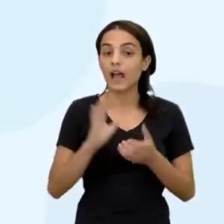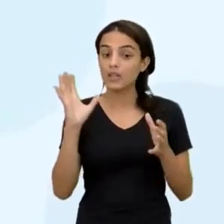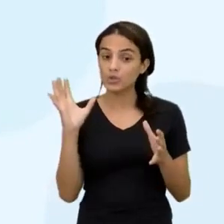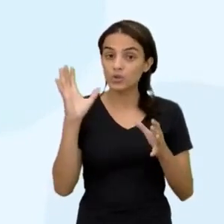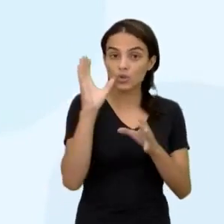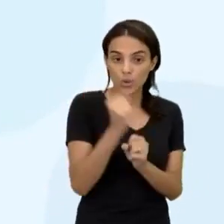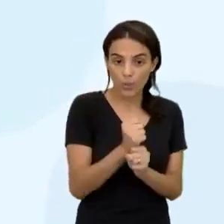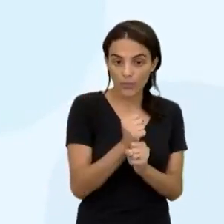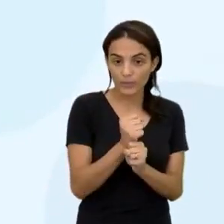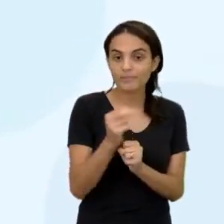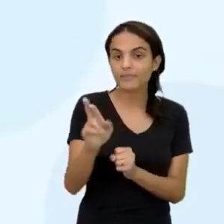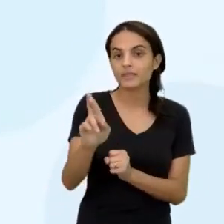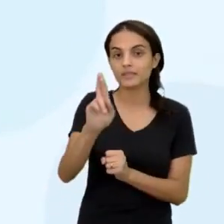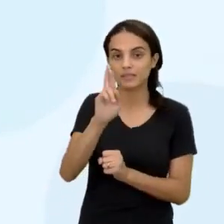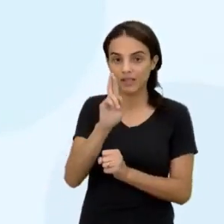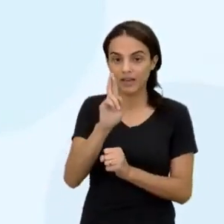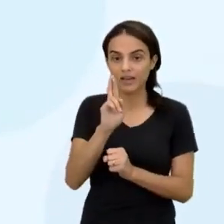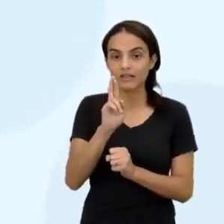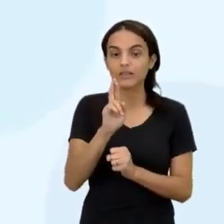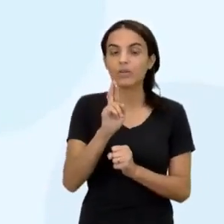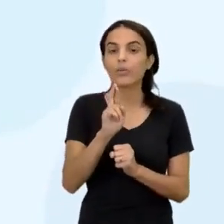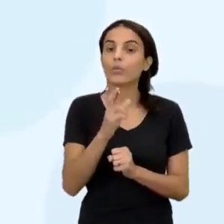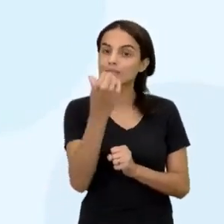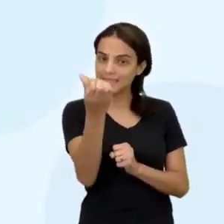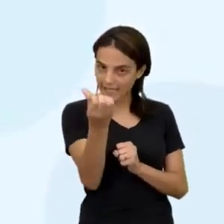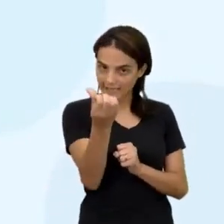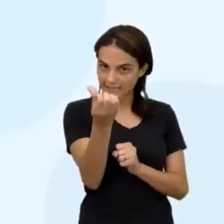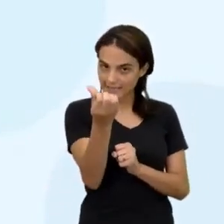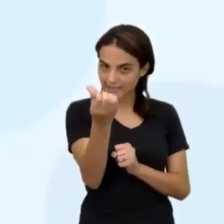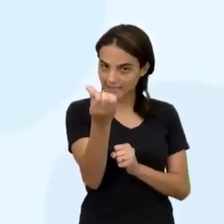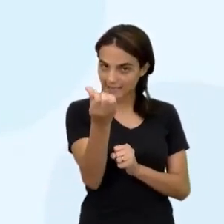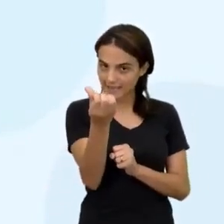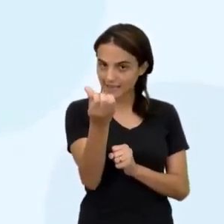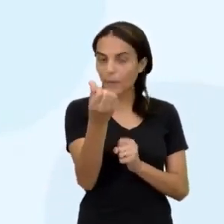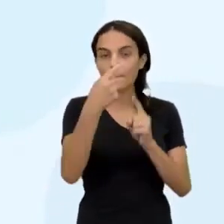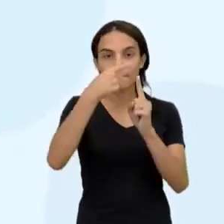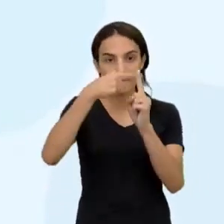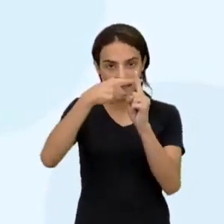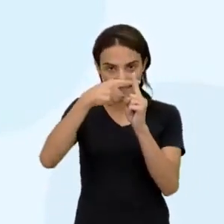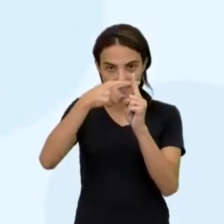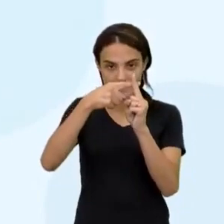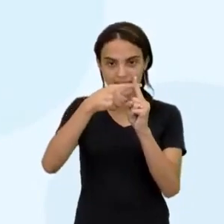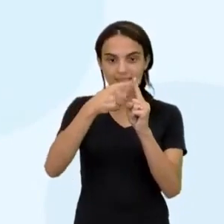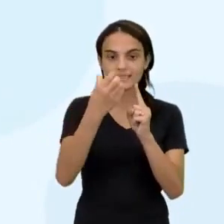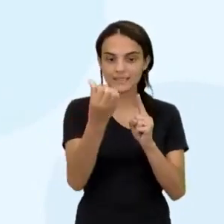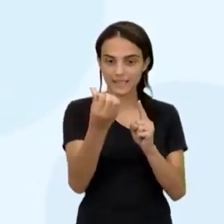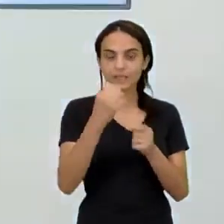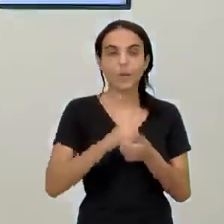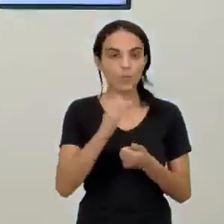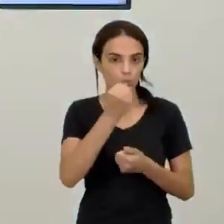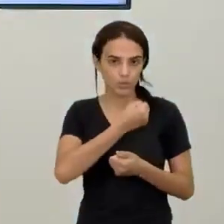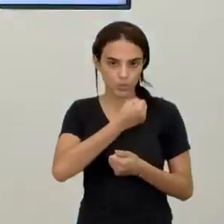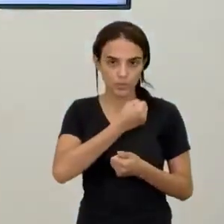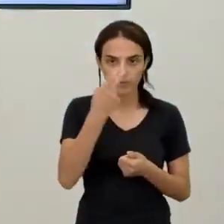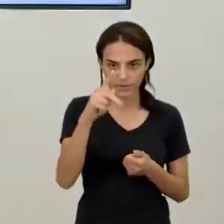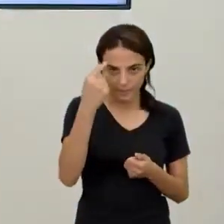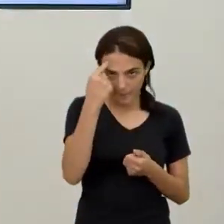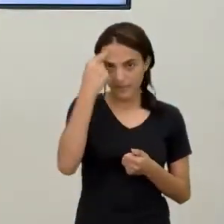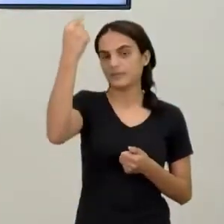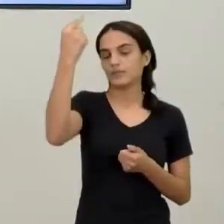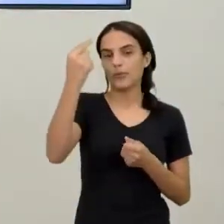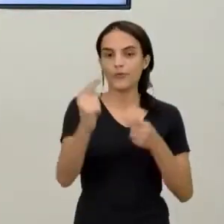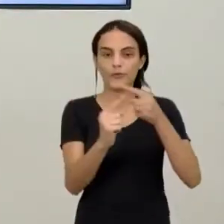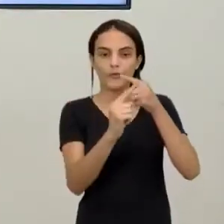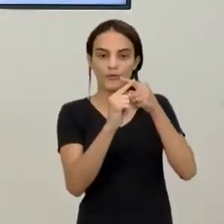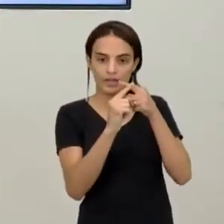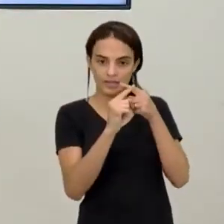Some o resultado que você achou aí com 6. Então, ó, pega o número que você pensou, multiplica por